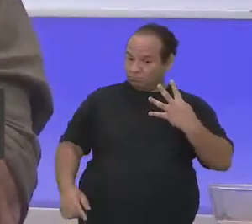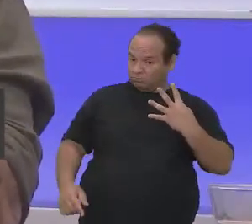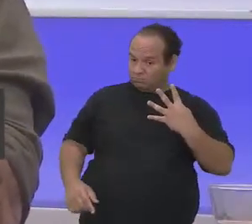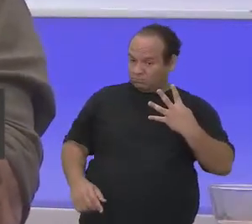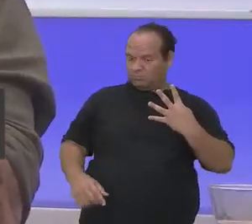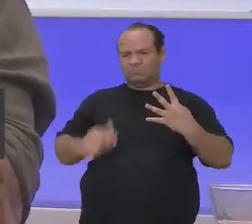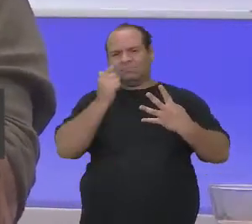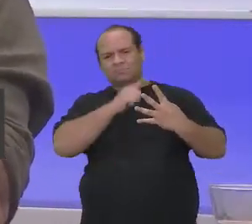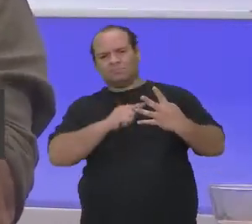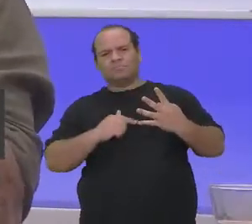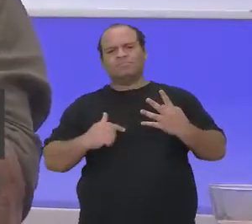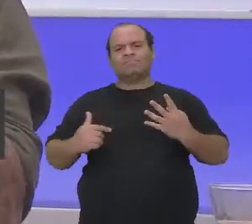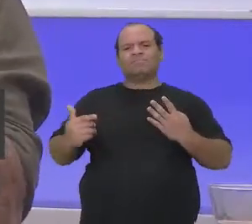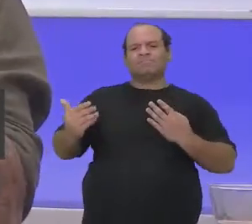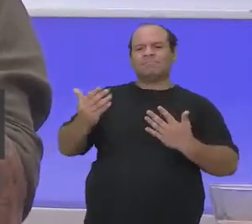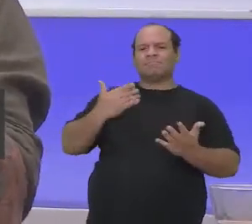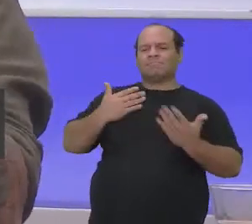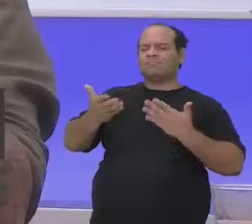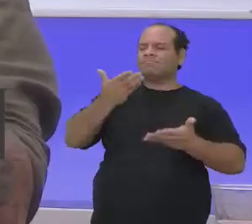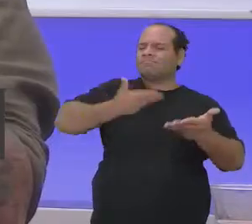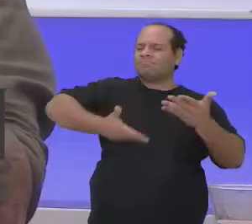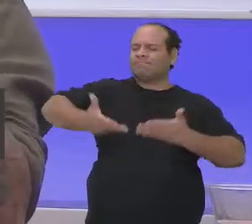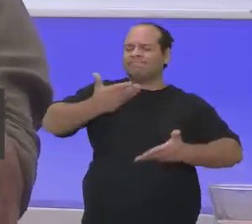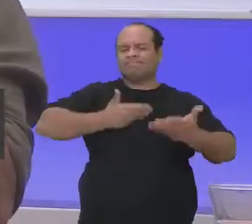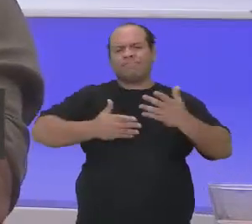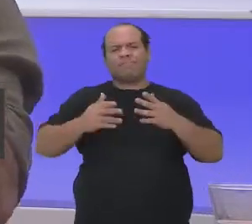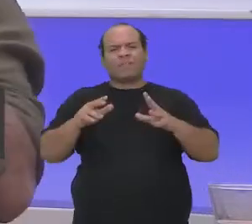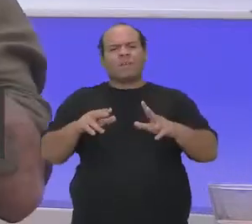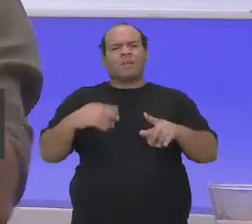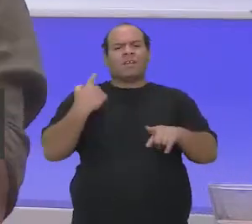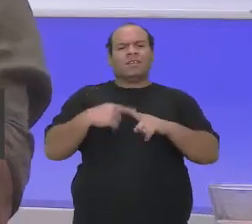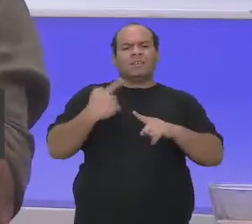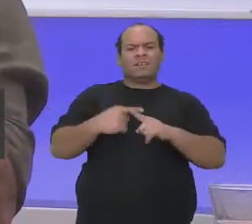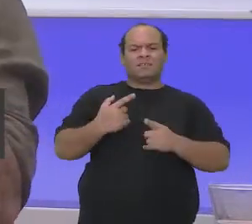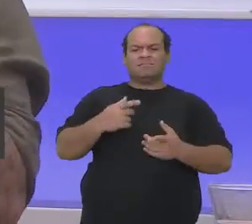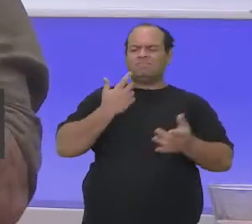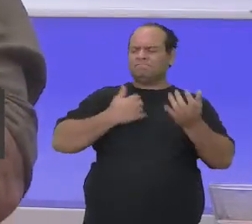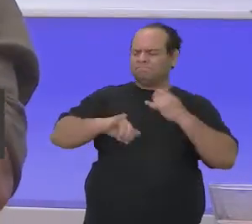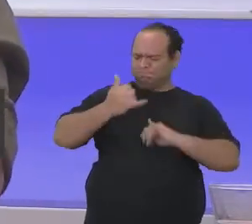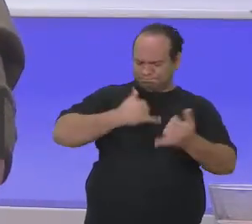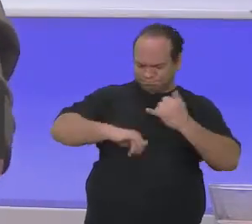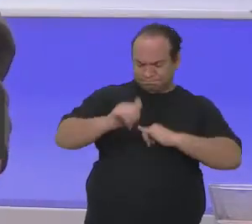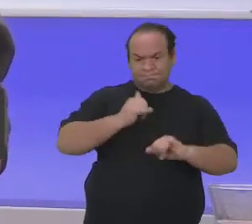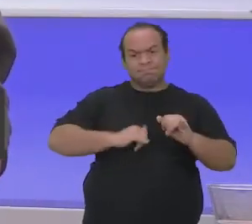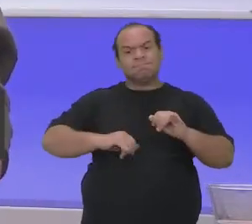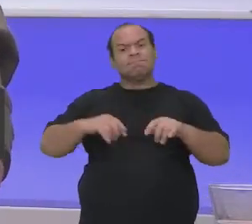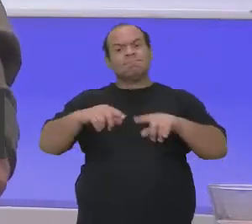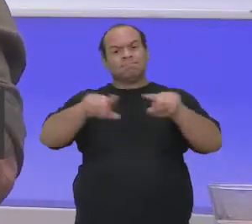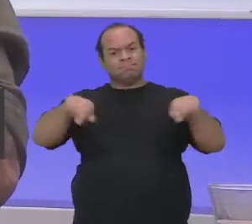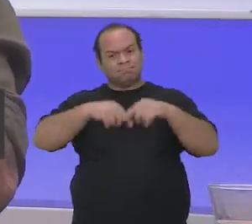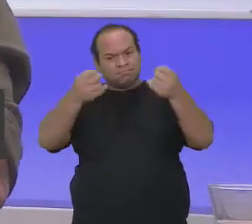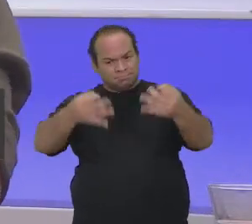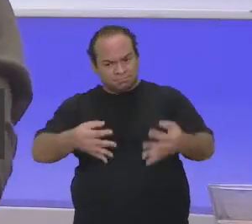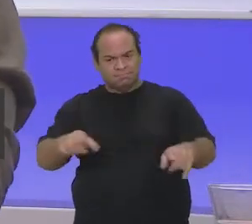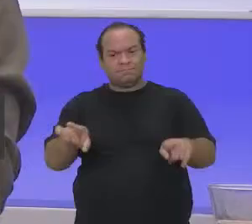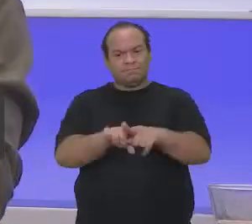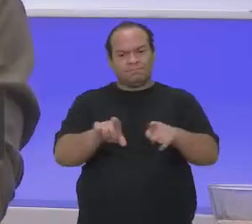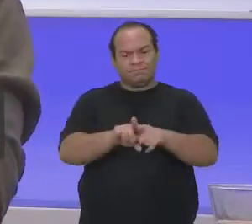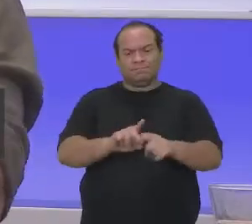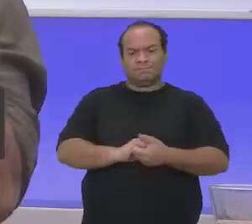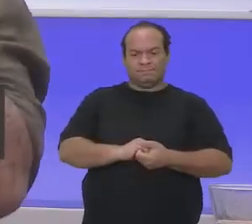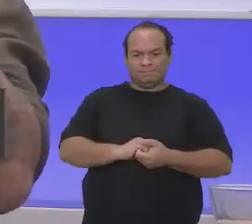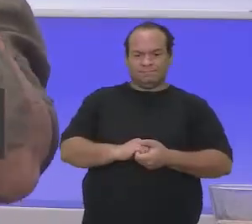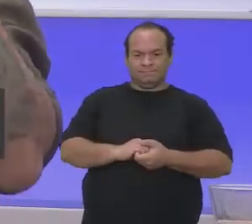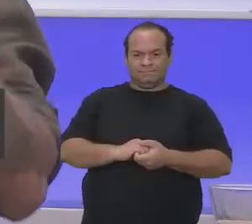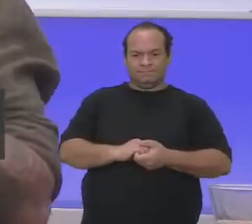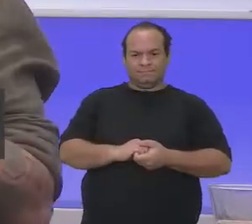construir junto aqui um conceito importante do porquê a eficiência energética deve estar em sala de aula. E nada